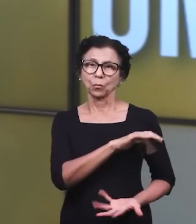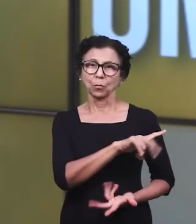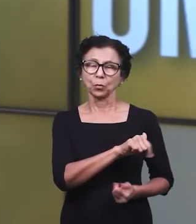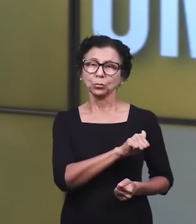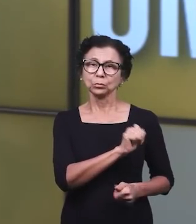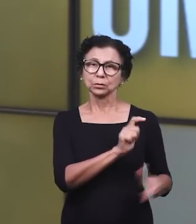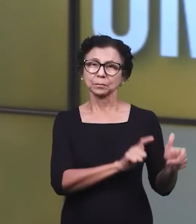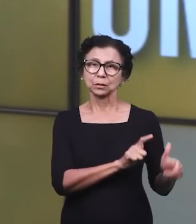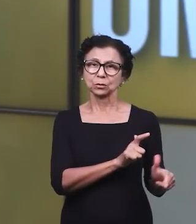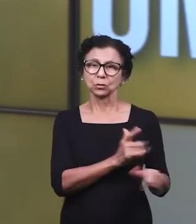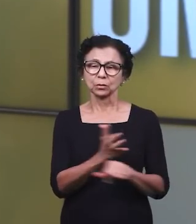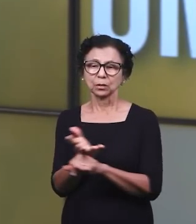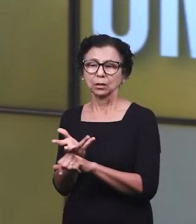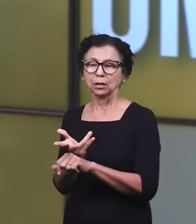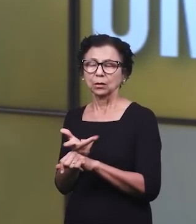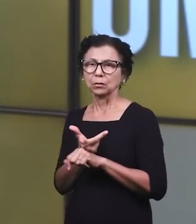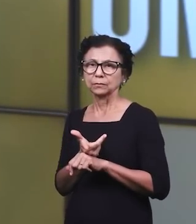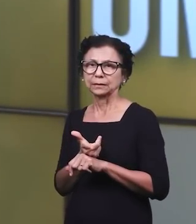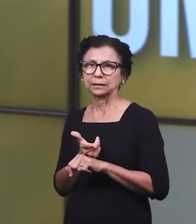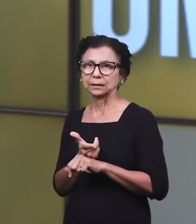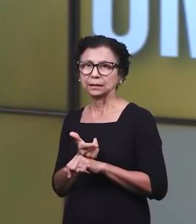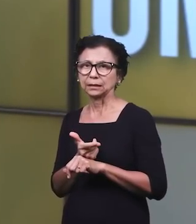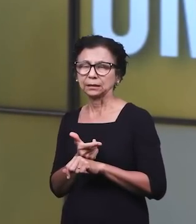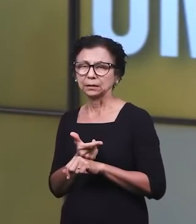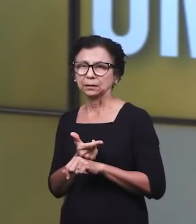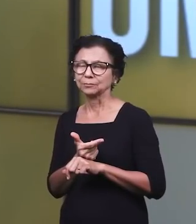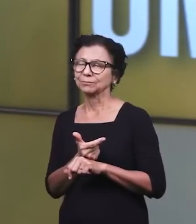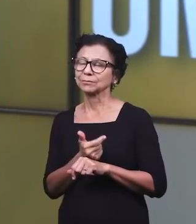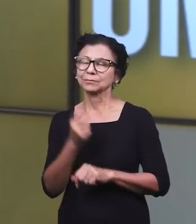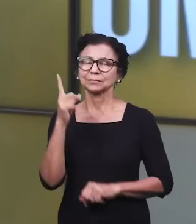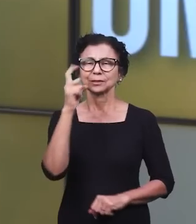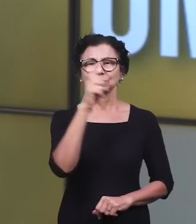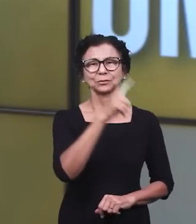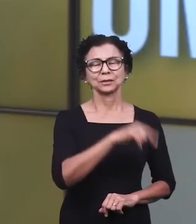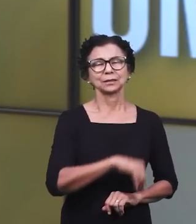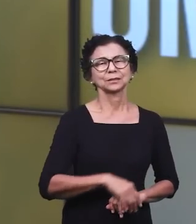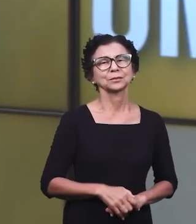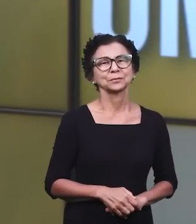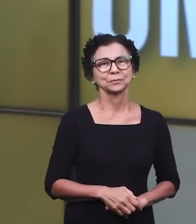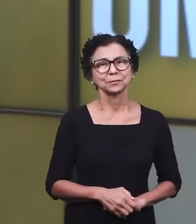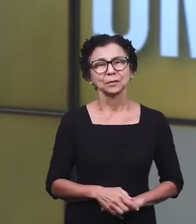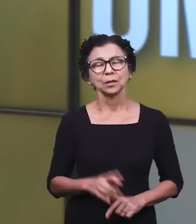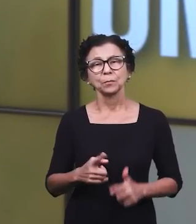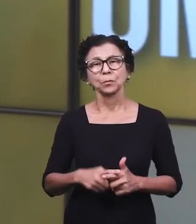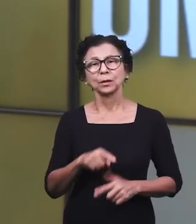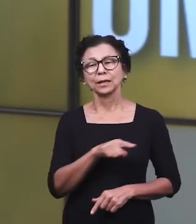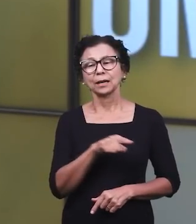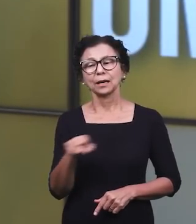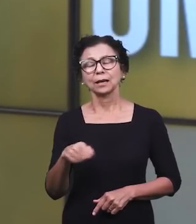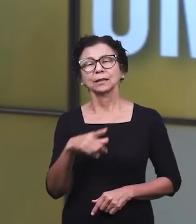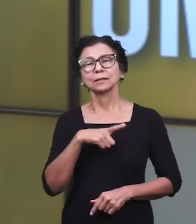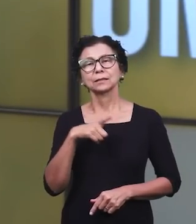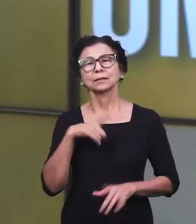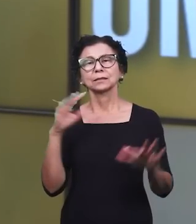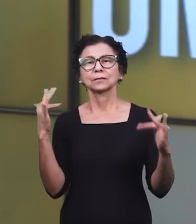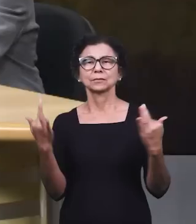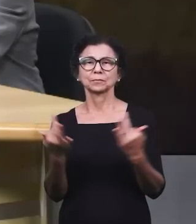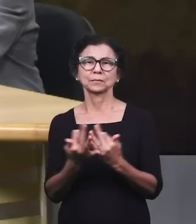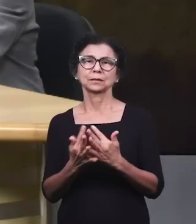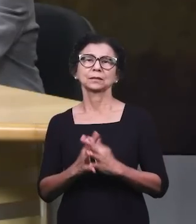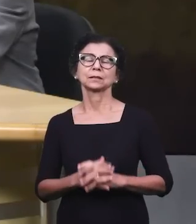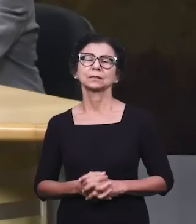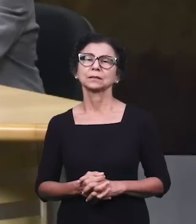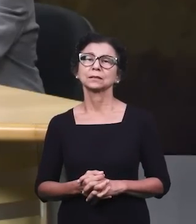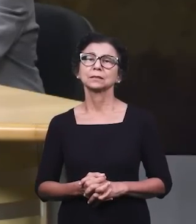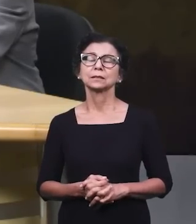aqui também pode deixar para a gente nesse relacionamento, para cada um dos nossos pais que estamos aqui, né? Amem os seus filhos